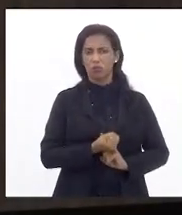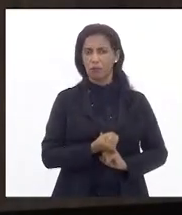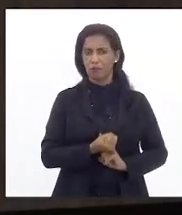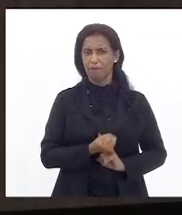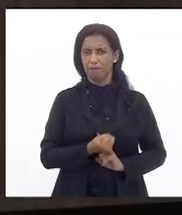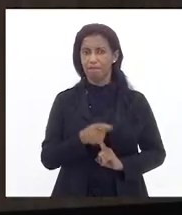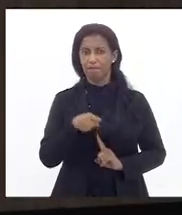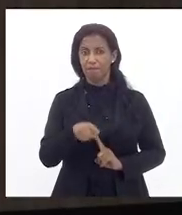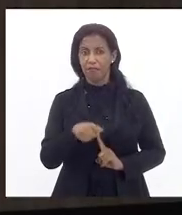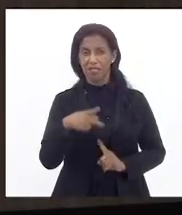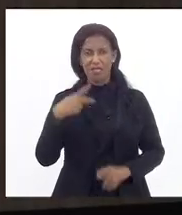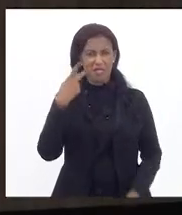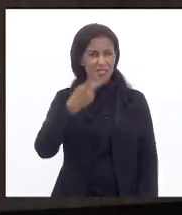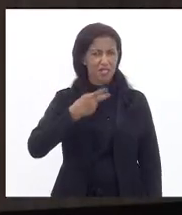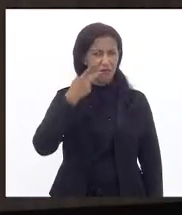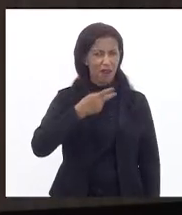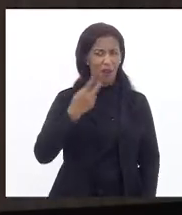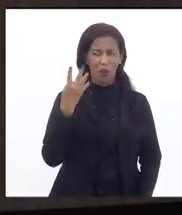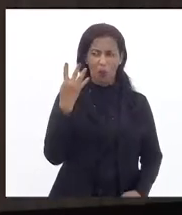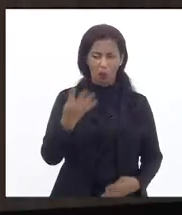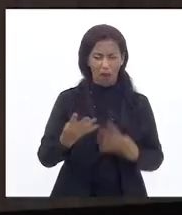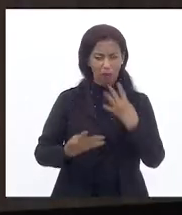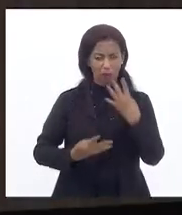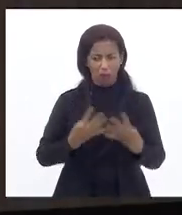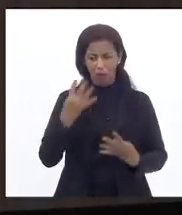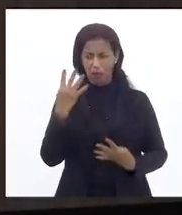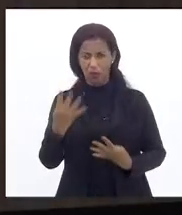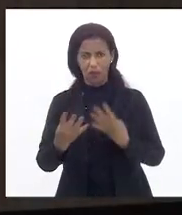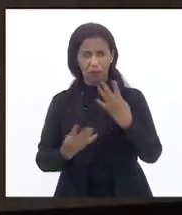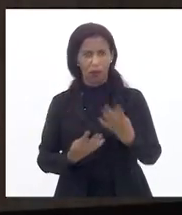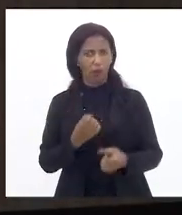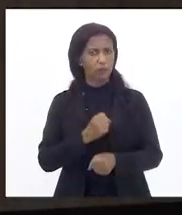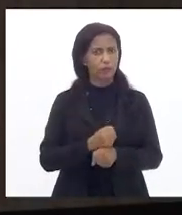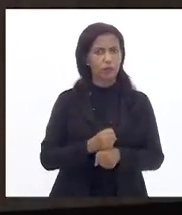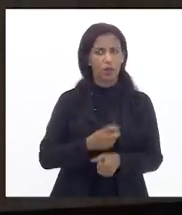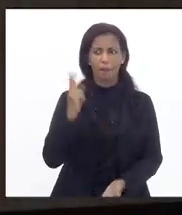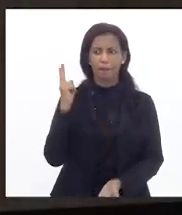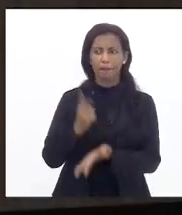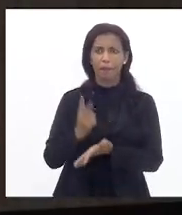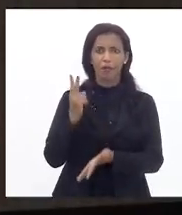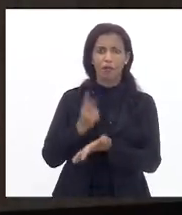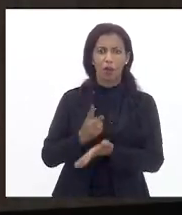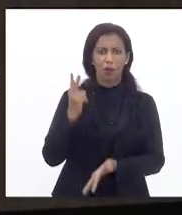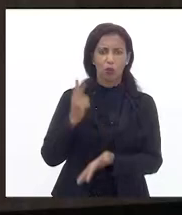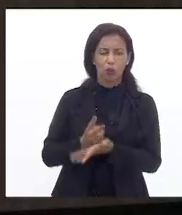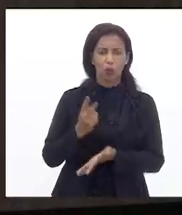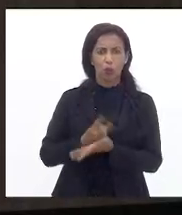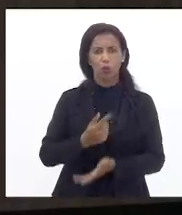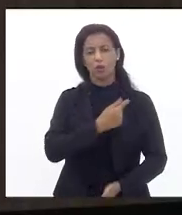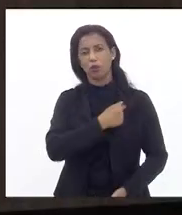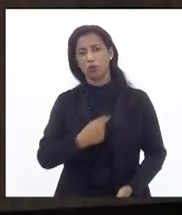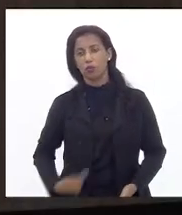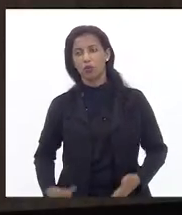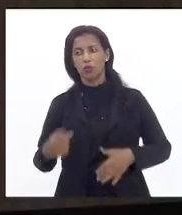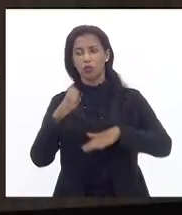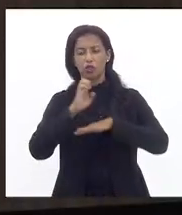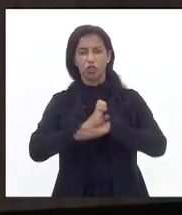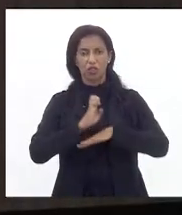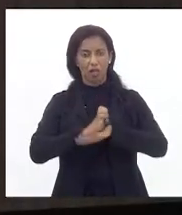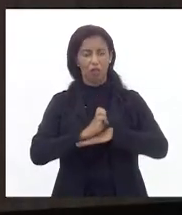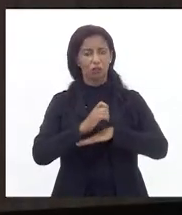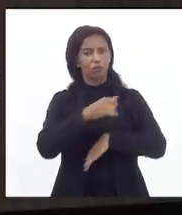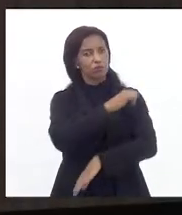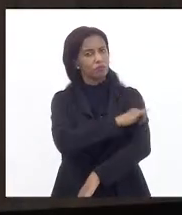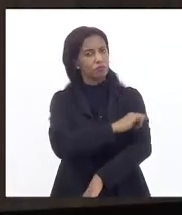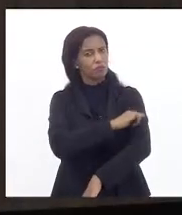isso é falado de quatro em quatro anos e de quatro em quatro anos o Governo do Estado do Rio de